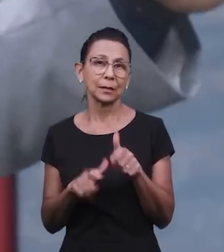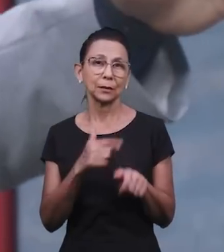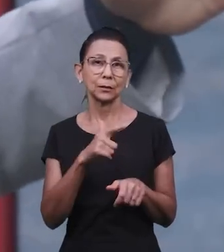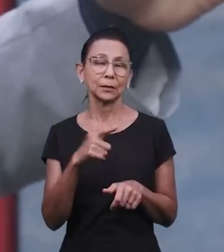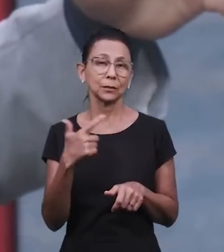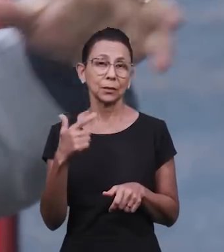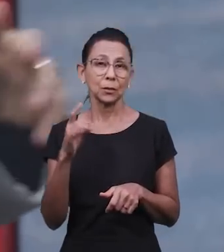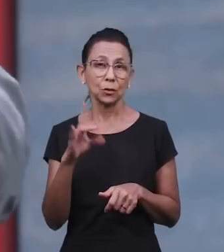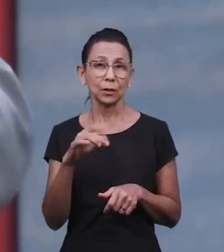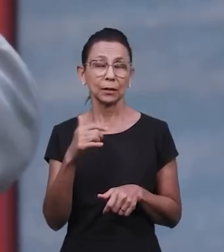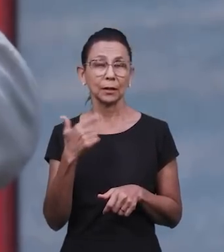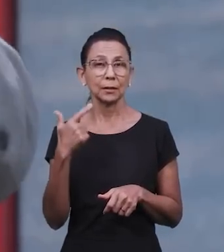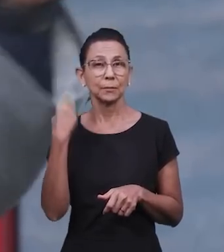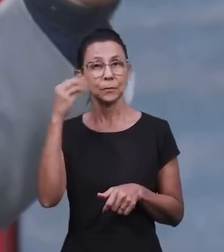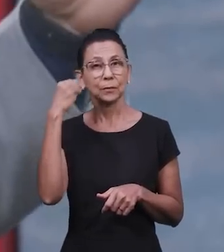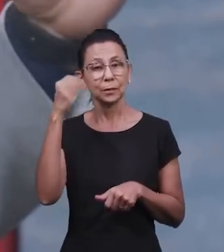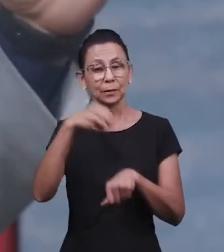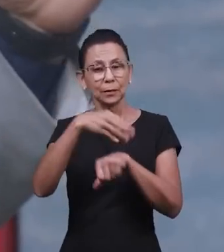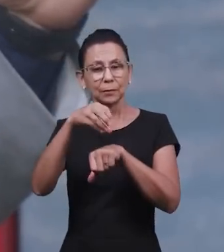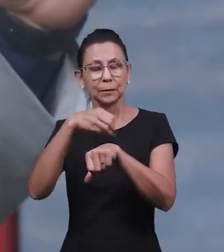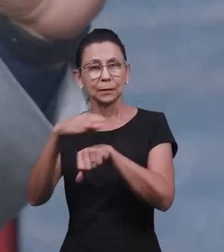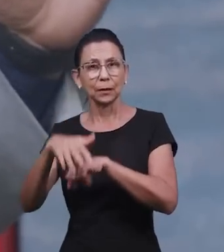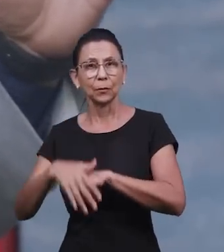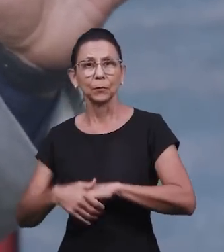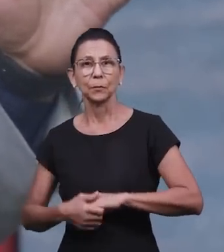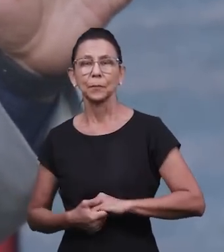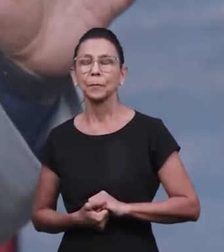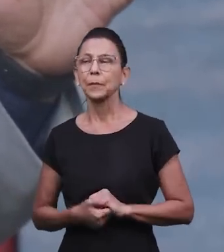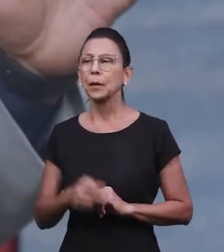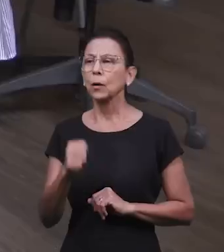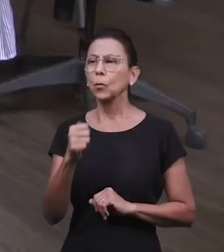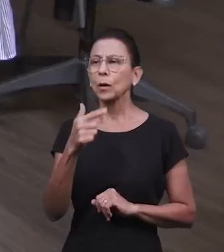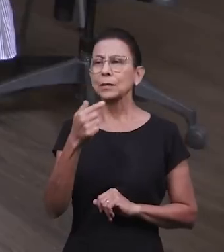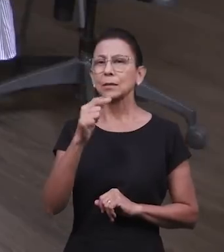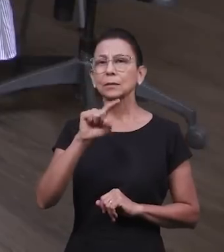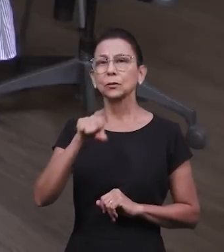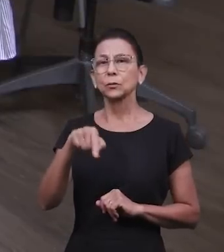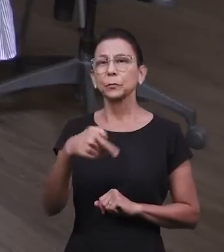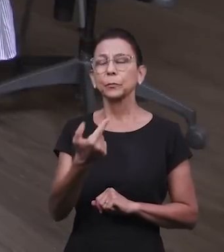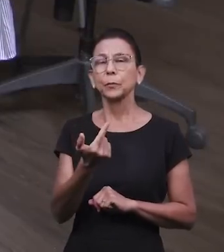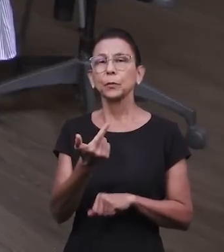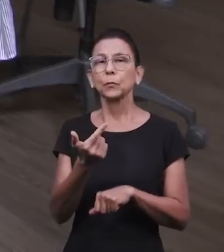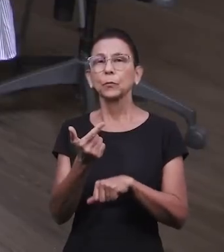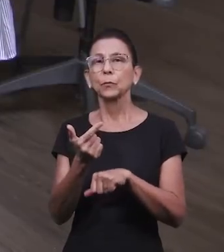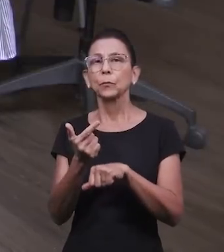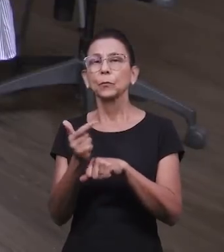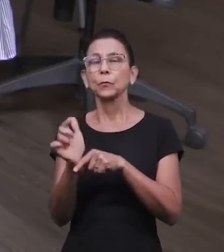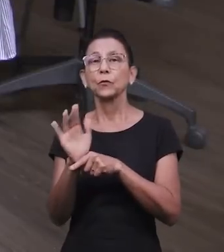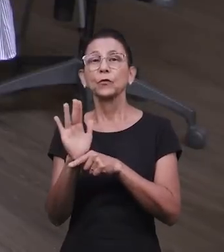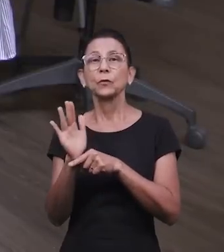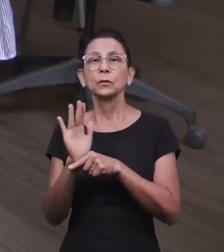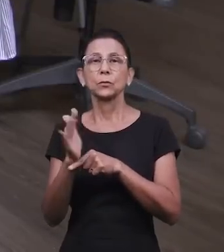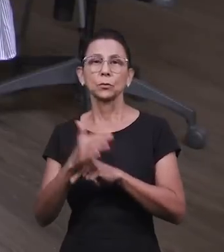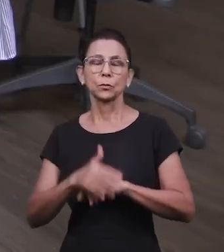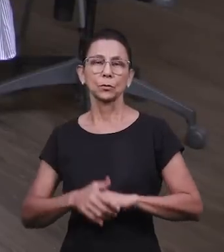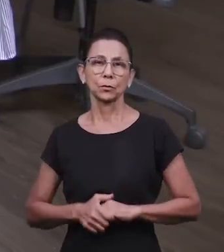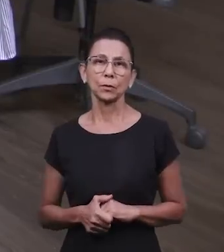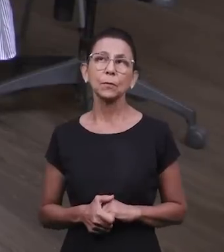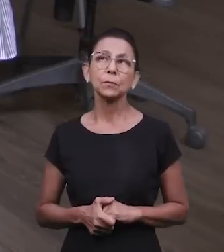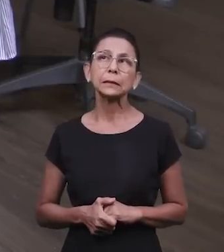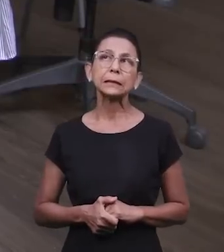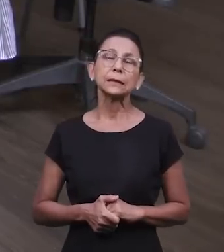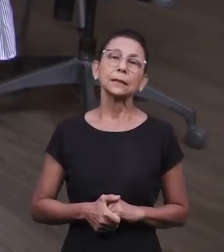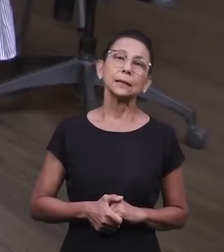um legado de mais de 6 mil vídeos já existem. Quase 7 mil vídeos. Quase 7 mil vídeos. E quando a gente fala